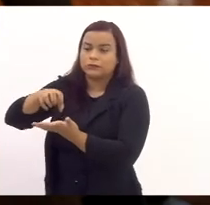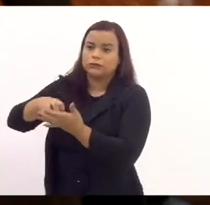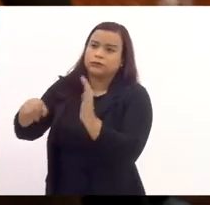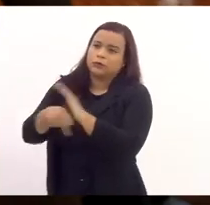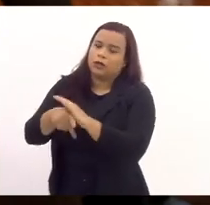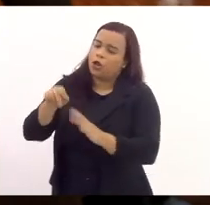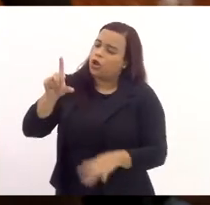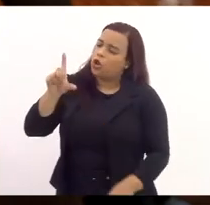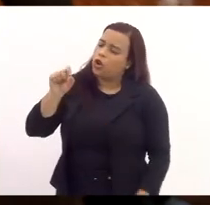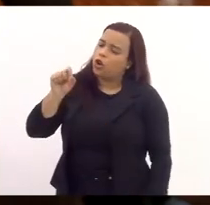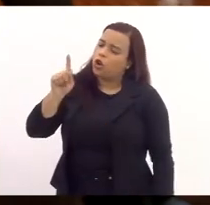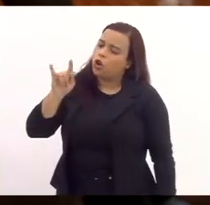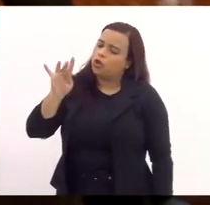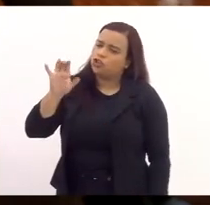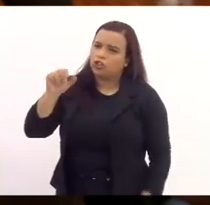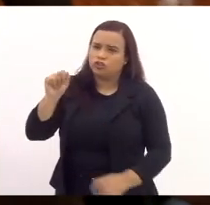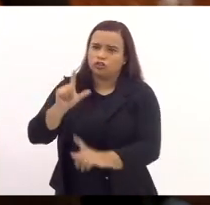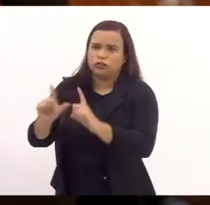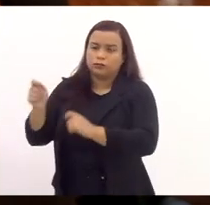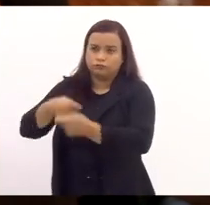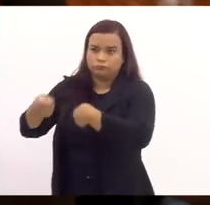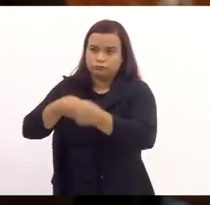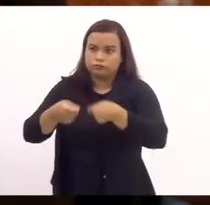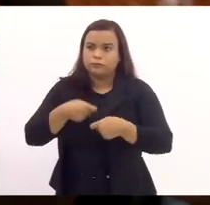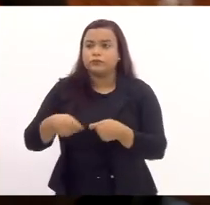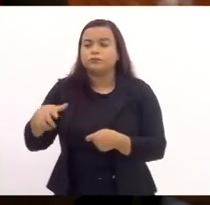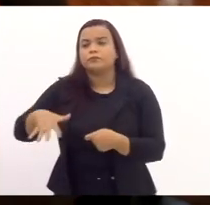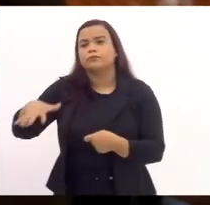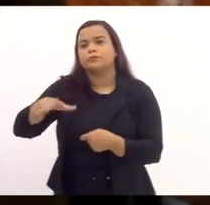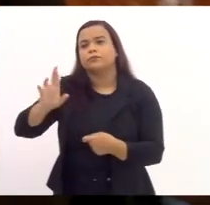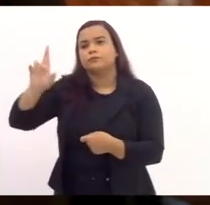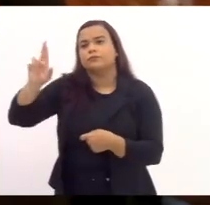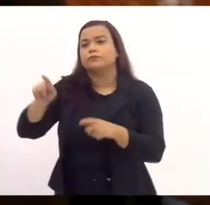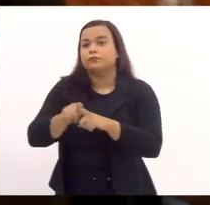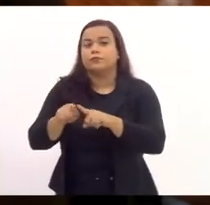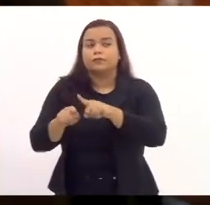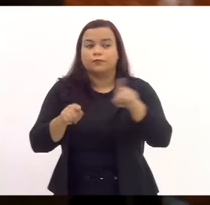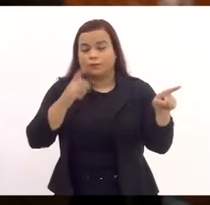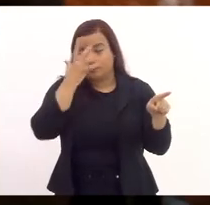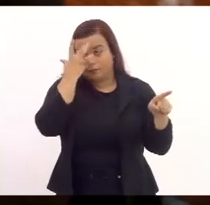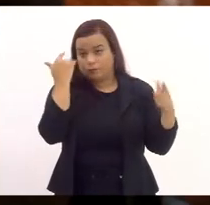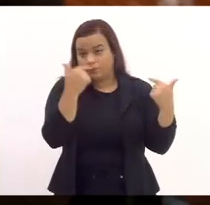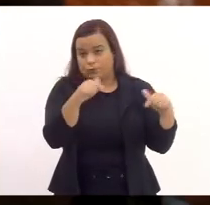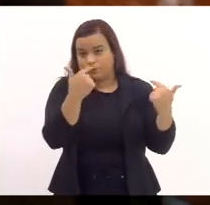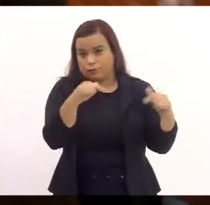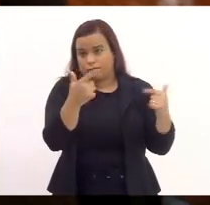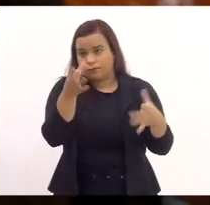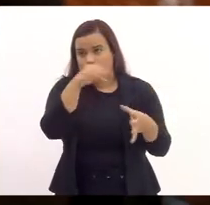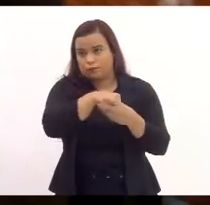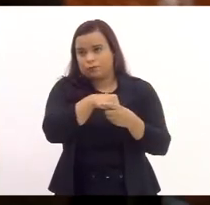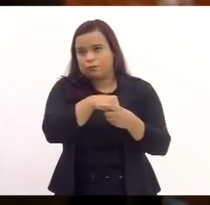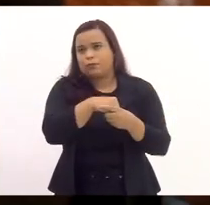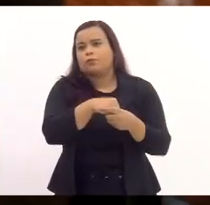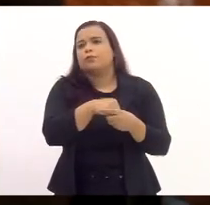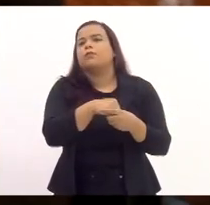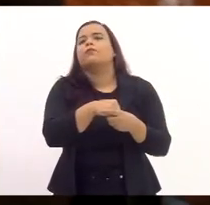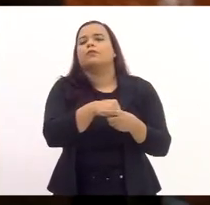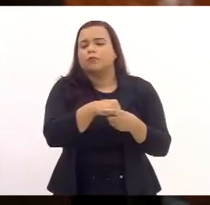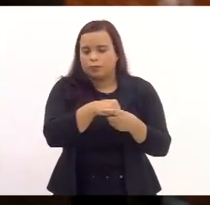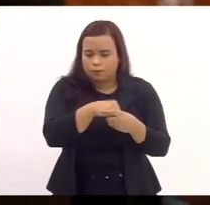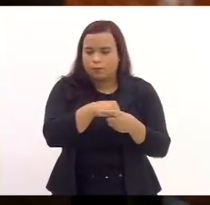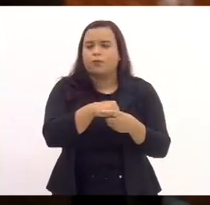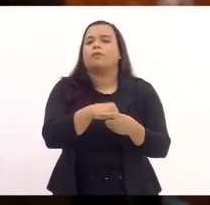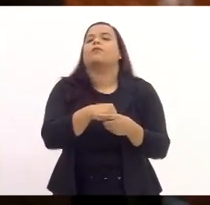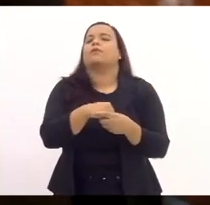esse convênio ele prevê que os servidores da Central estejam sob demanda